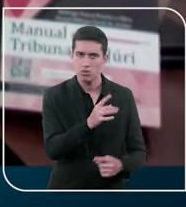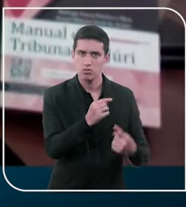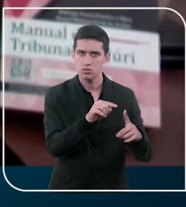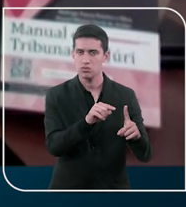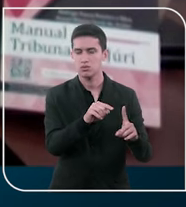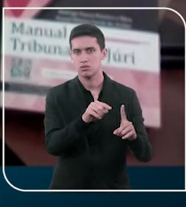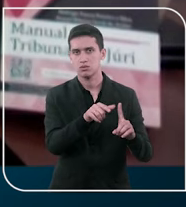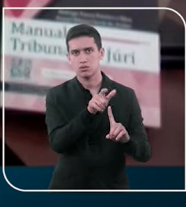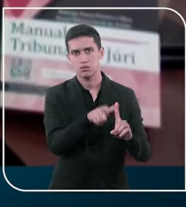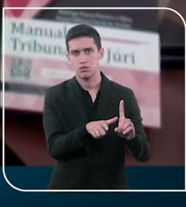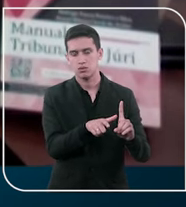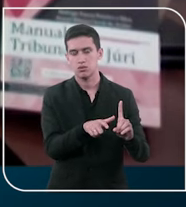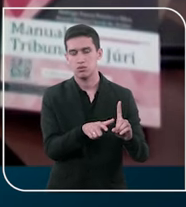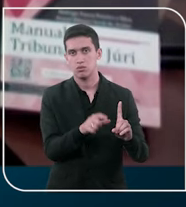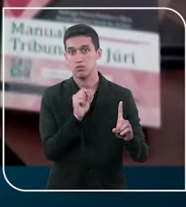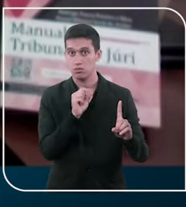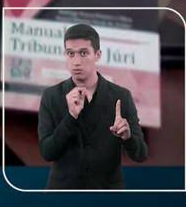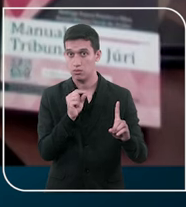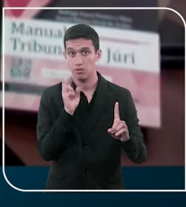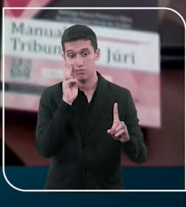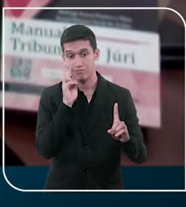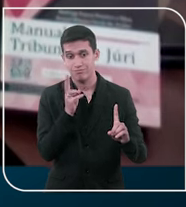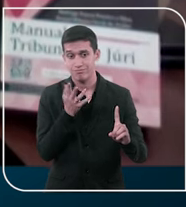a acusação, o que,